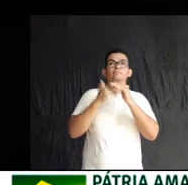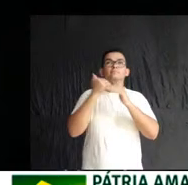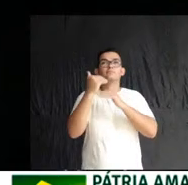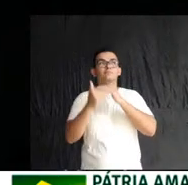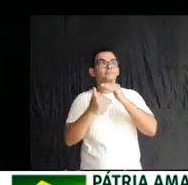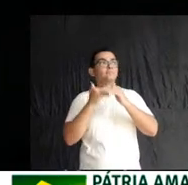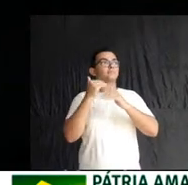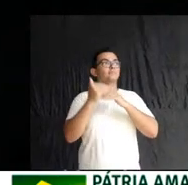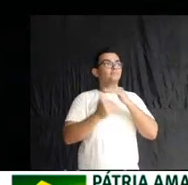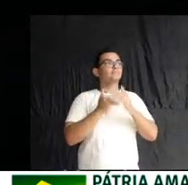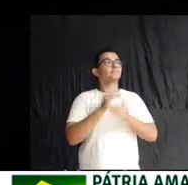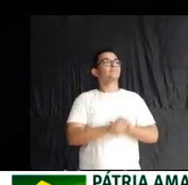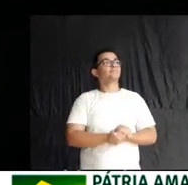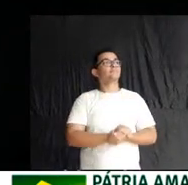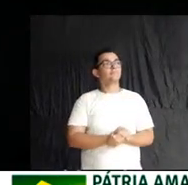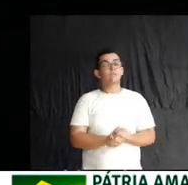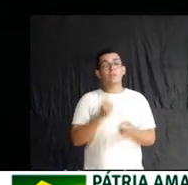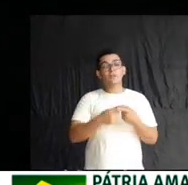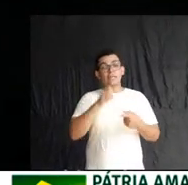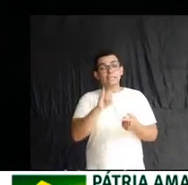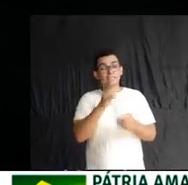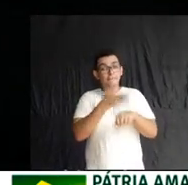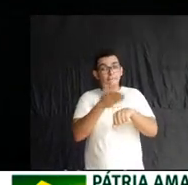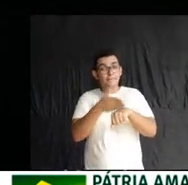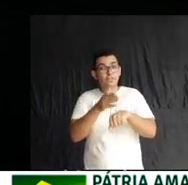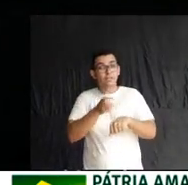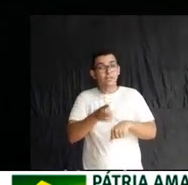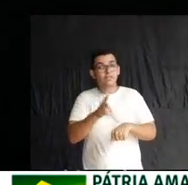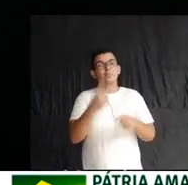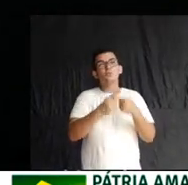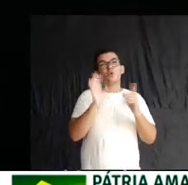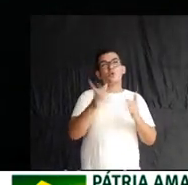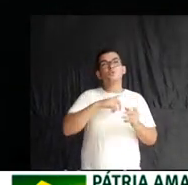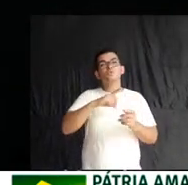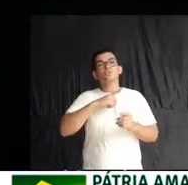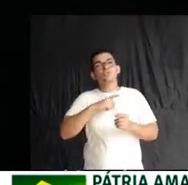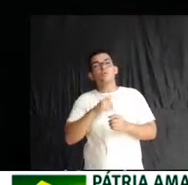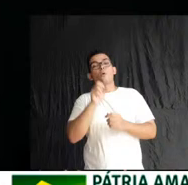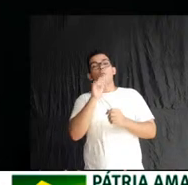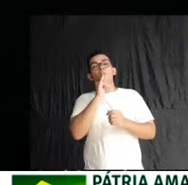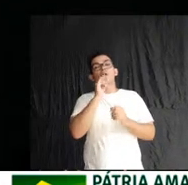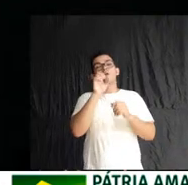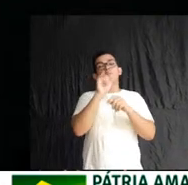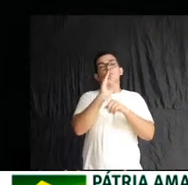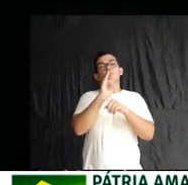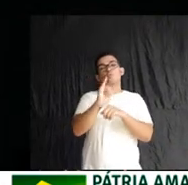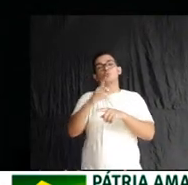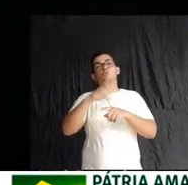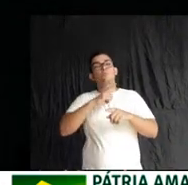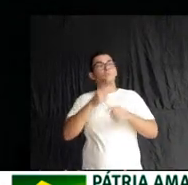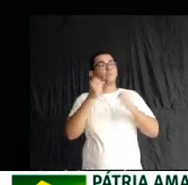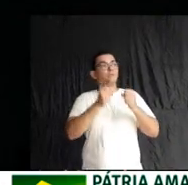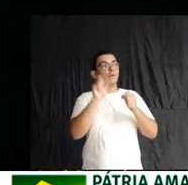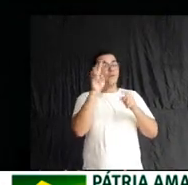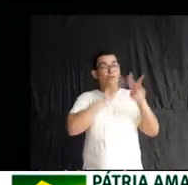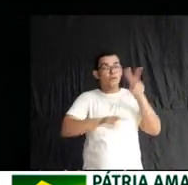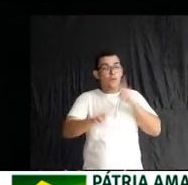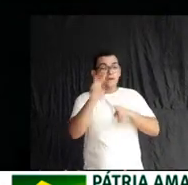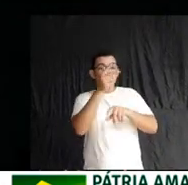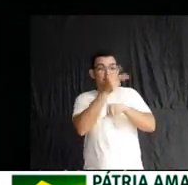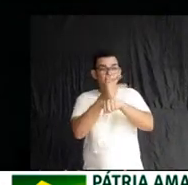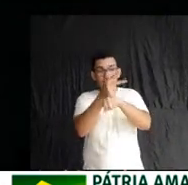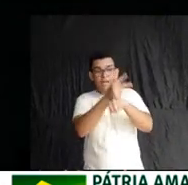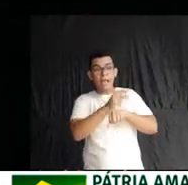sim pegando, beliscando um pouquinho assim, porque hoje em dia a tecnologia está bem avançada, né? Qualquer coisa que a gente põe no YouTube lá, a gente